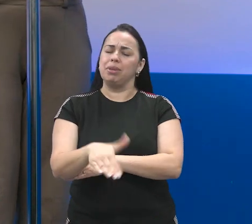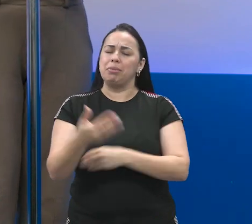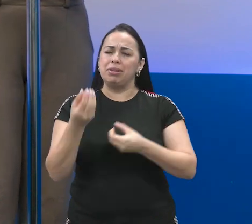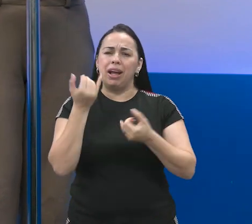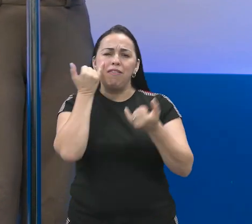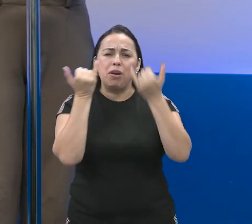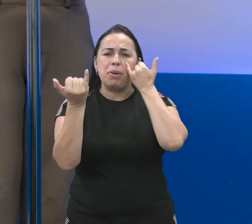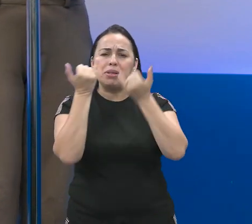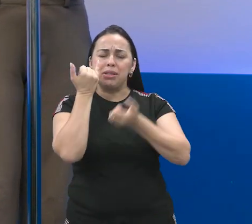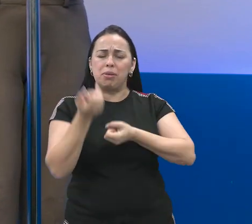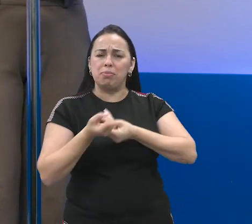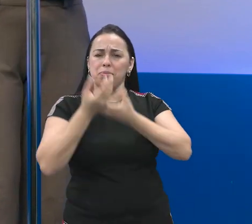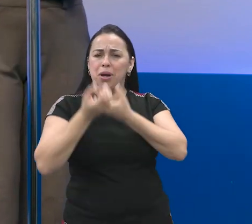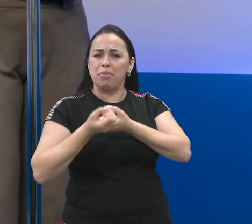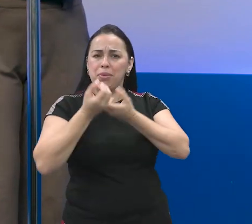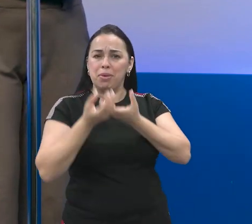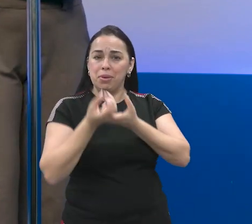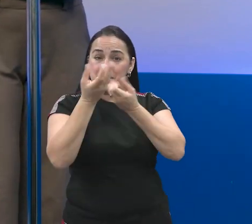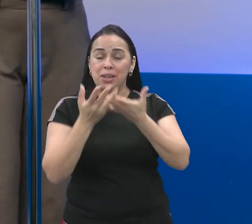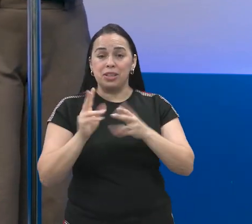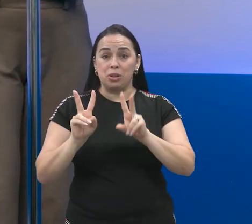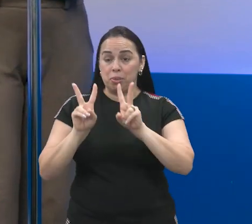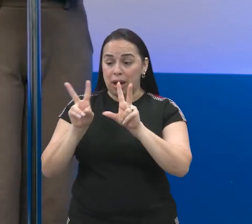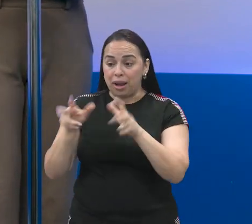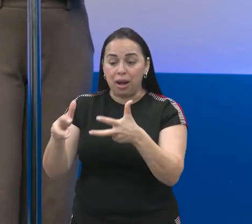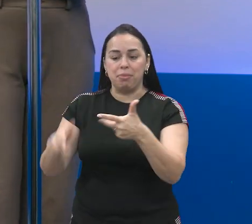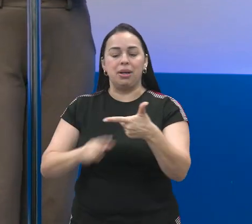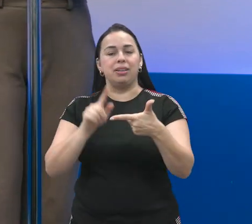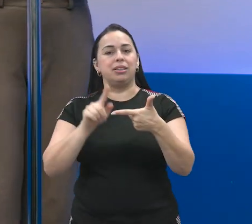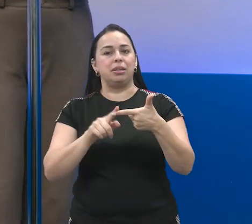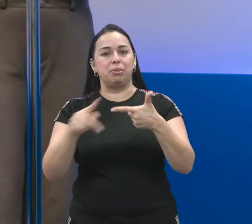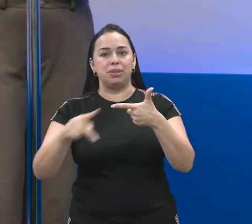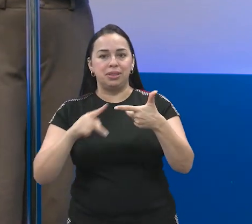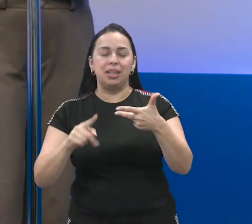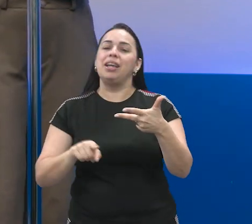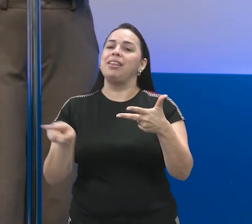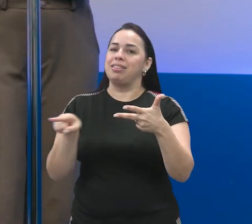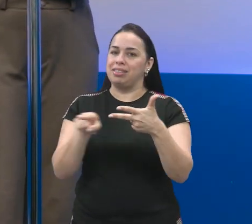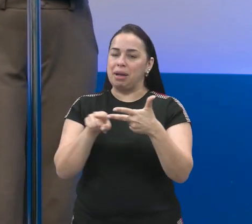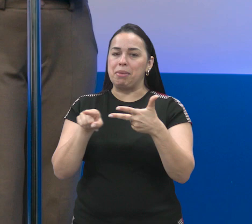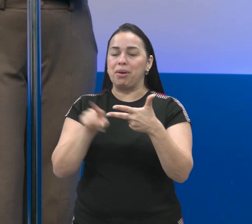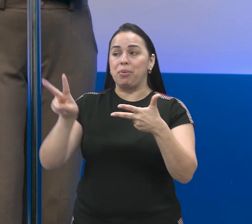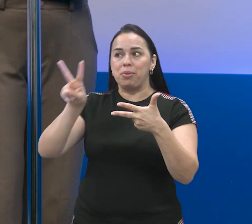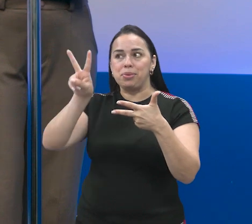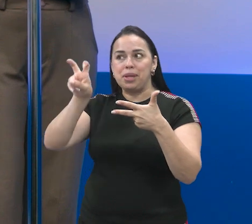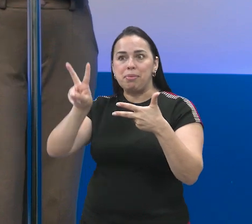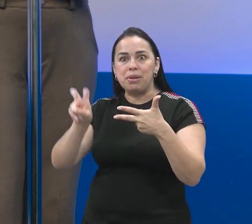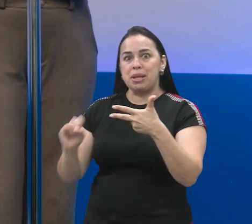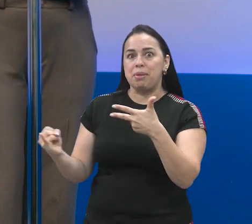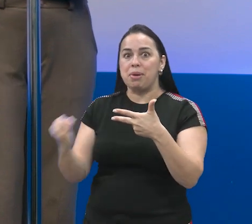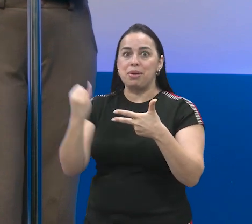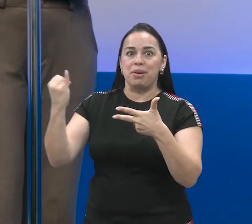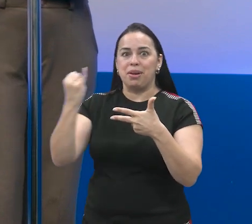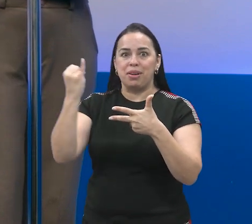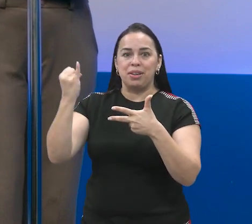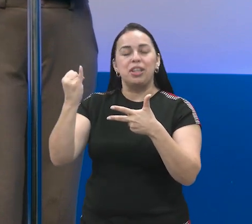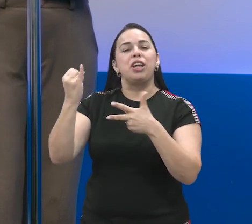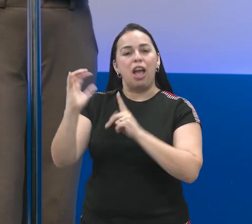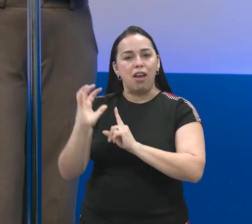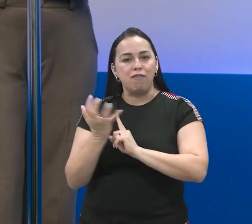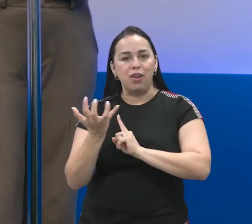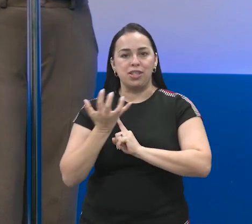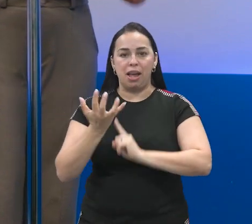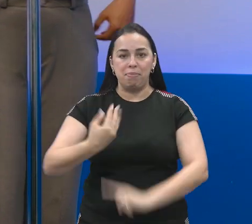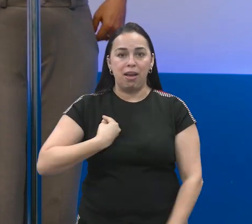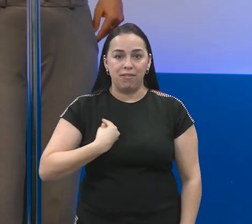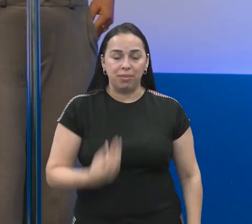Tudo isso para levar até você informações sobre a Câmara, sobre a cidade e também repercutir acontecimentos que impactam